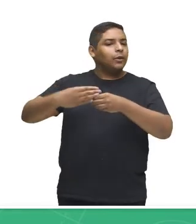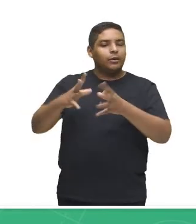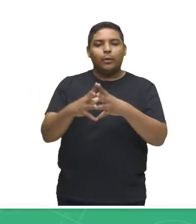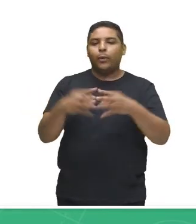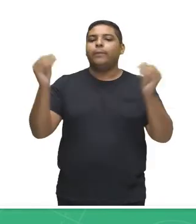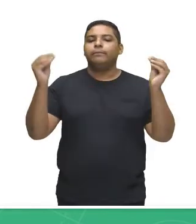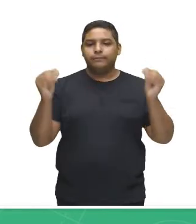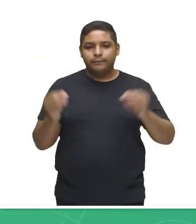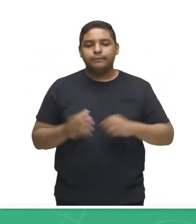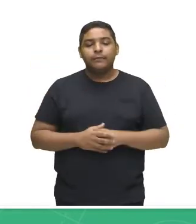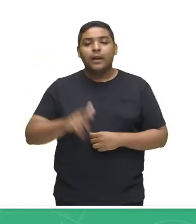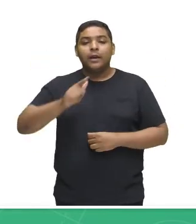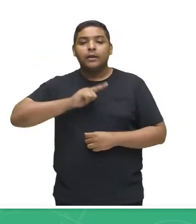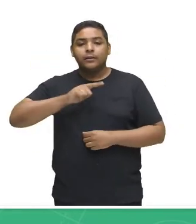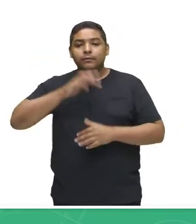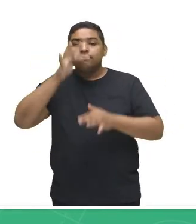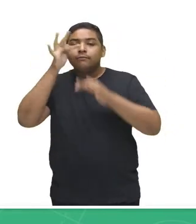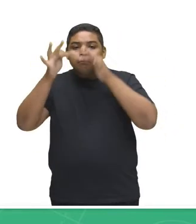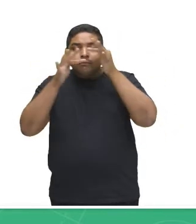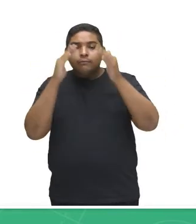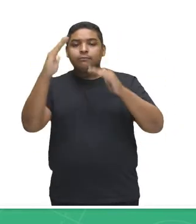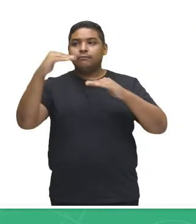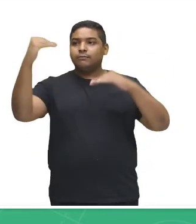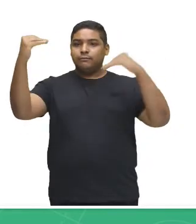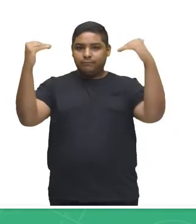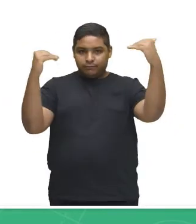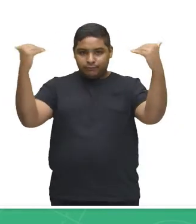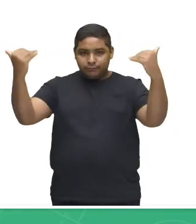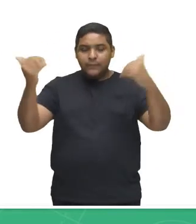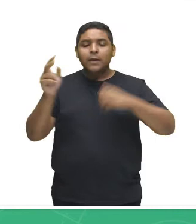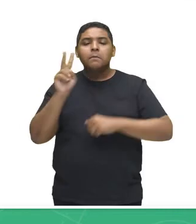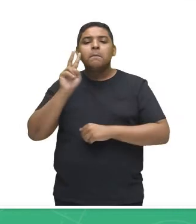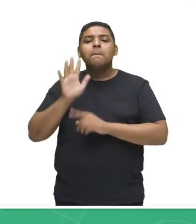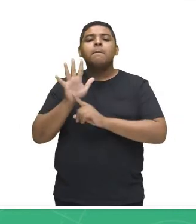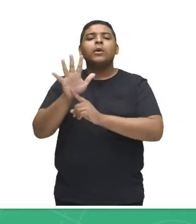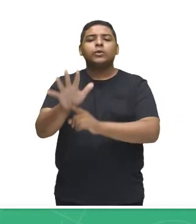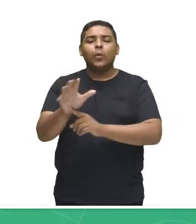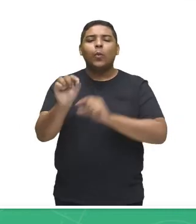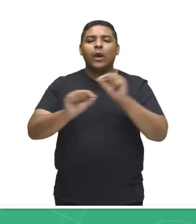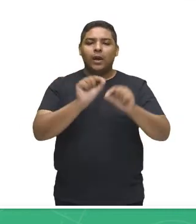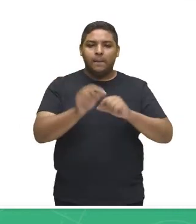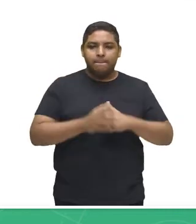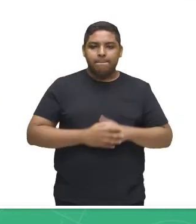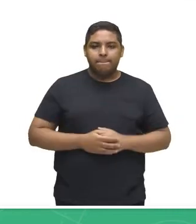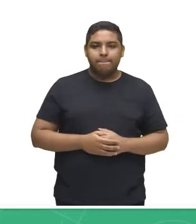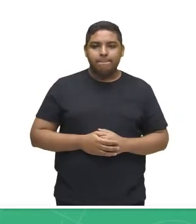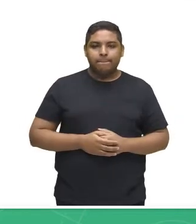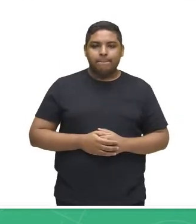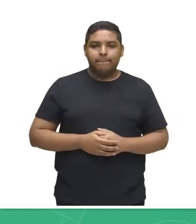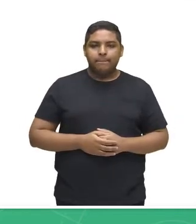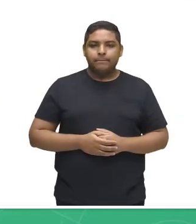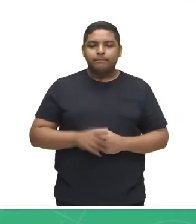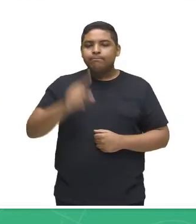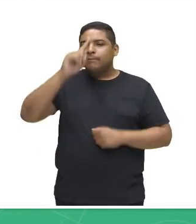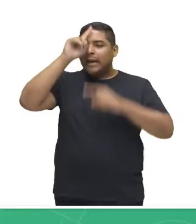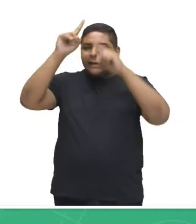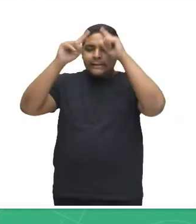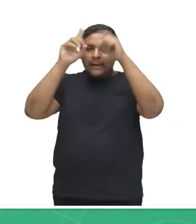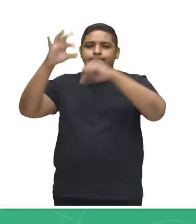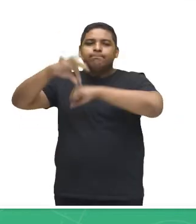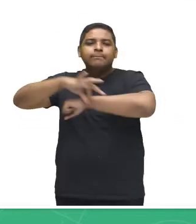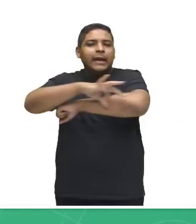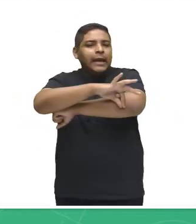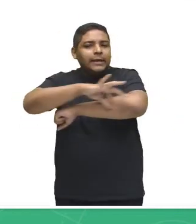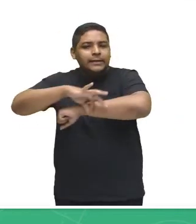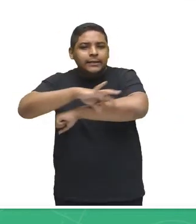os Jardins Suspensos para trazer para vocês, que mostram toda a ideia de arquitetura e